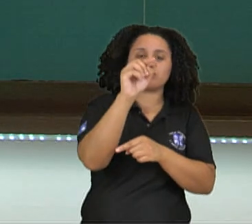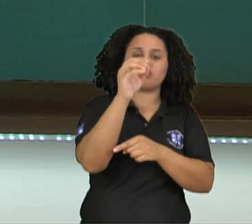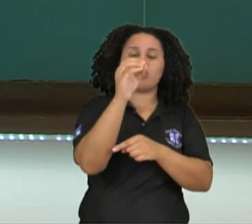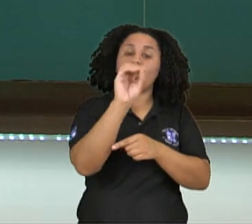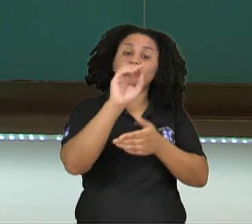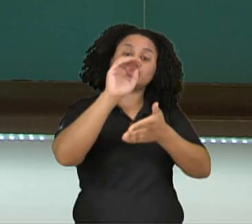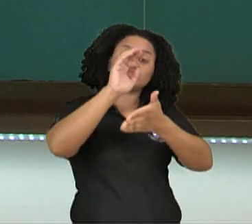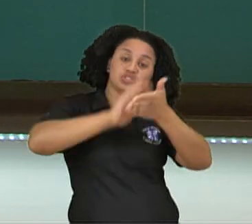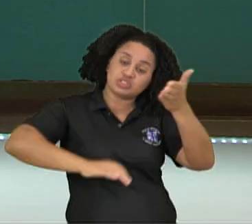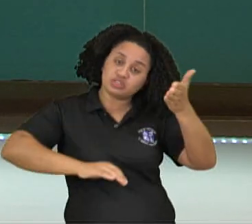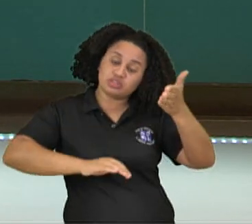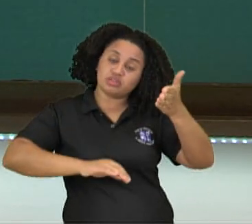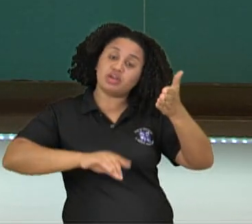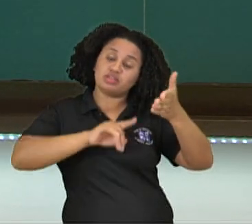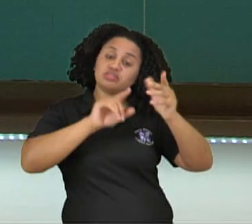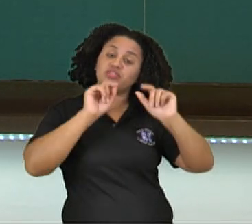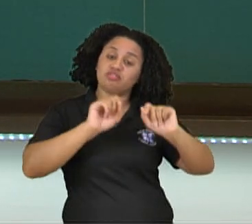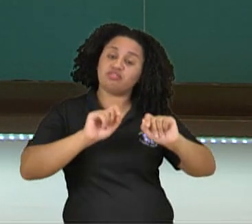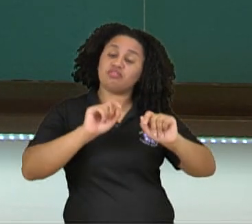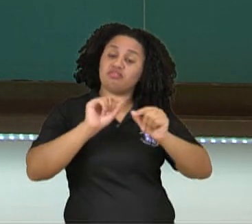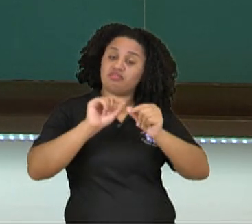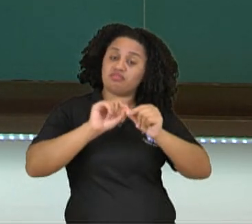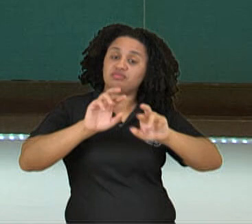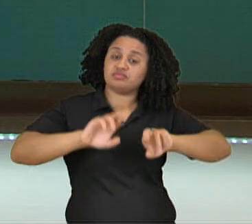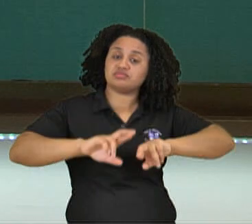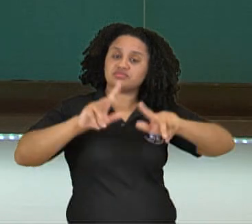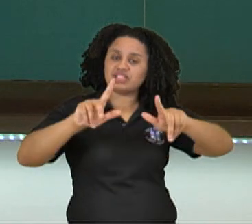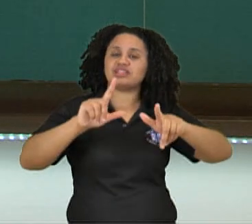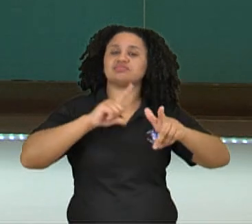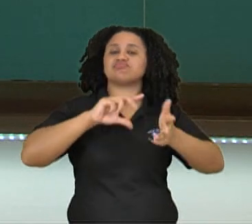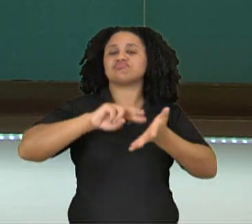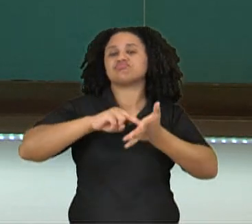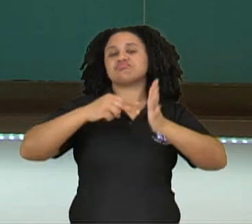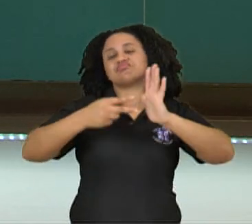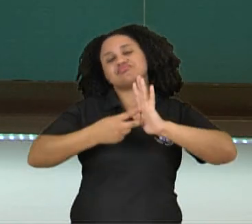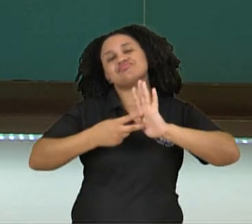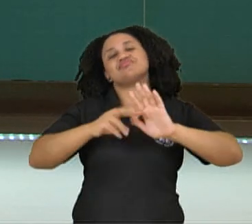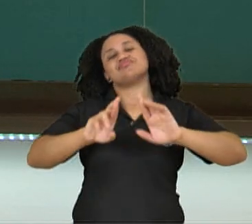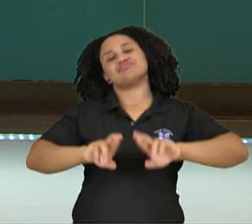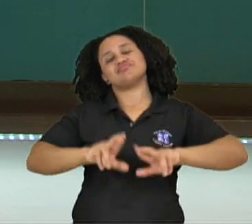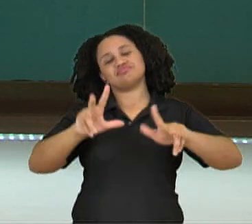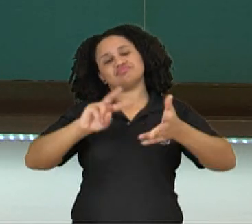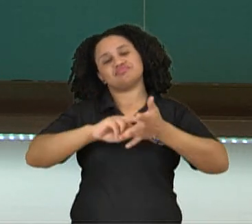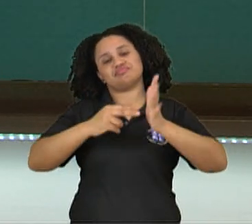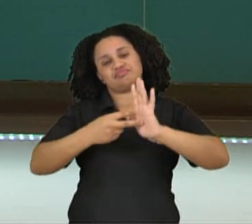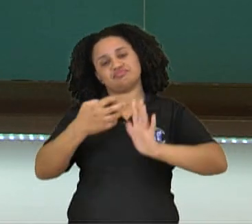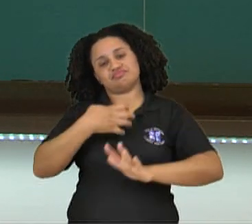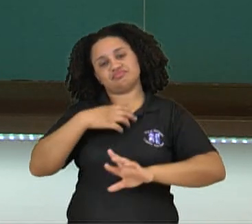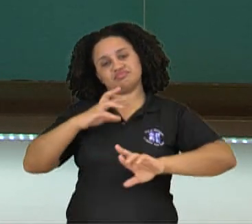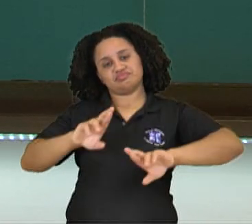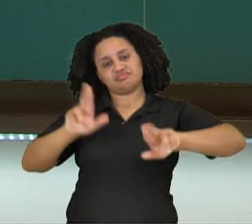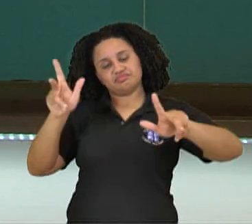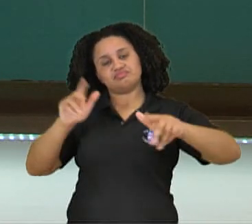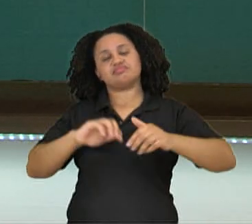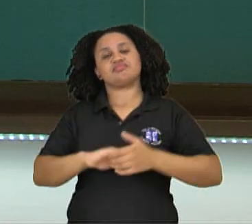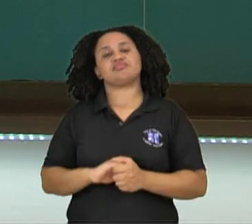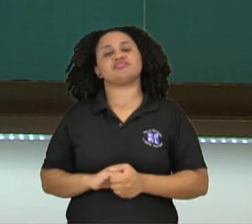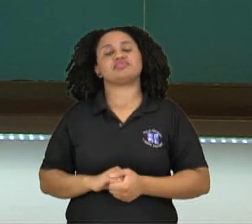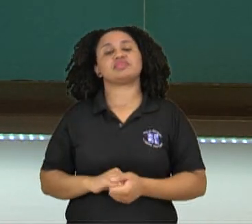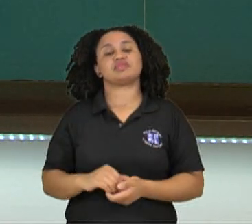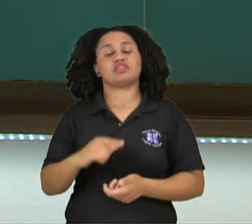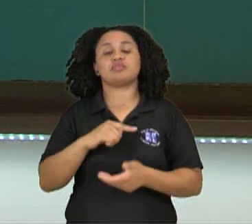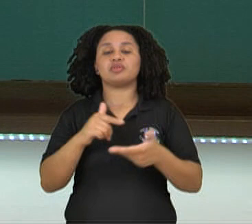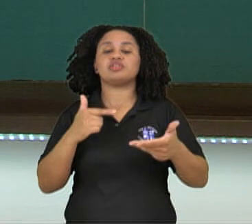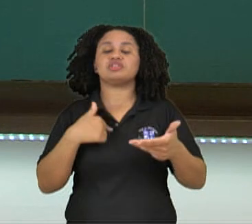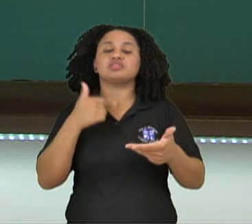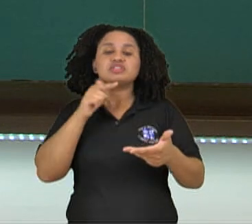ou não em uma palavra já atribui a ela um significado, um sentido diferente. Né? Uma coisa é eu